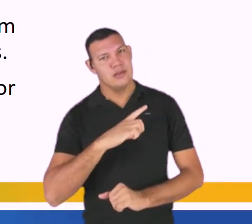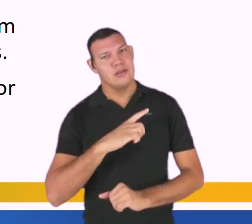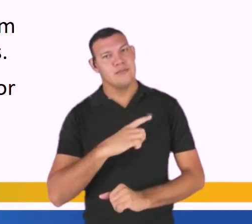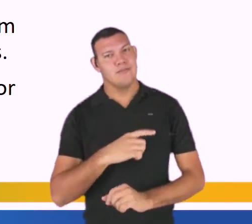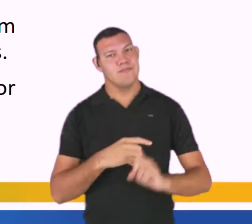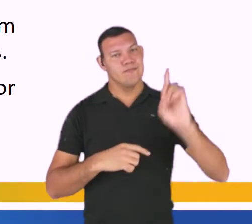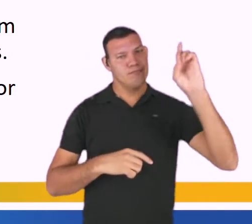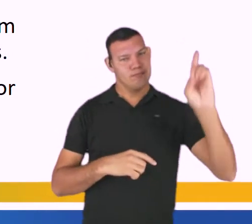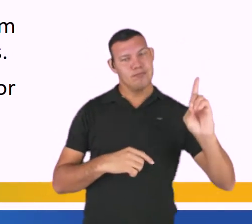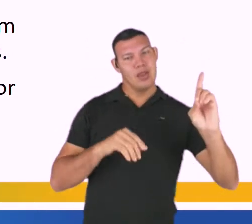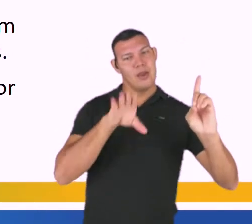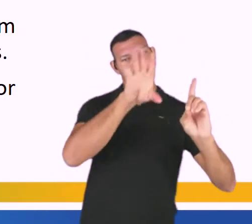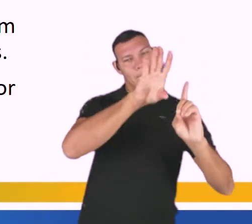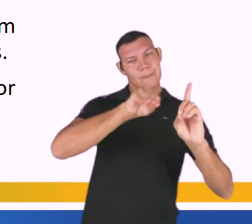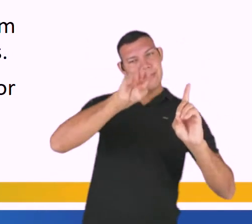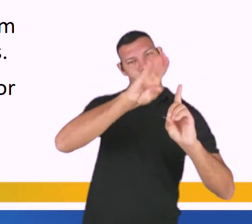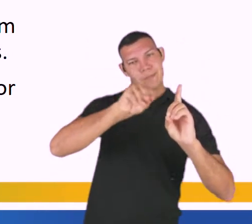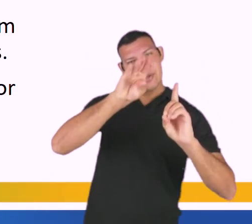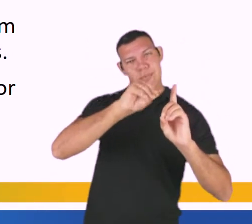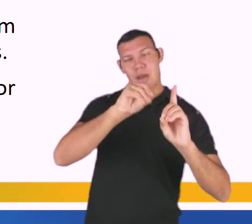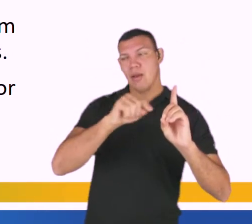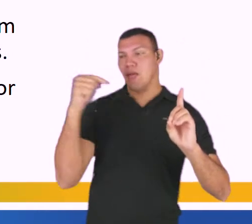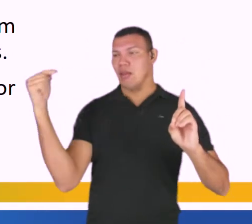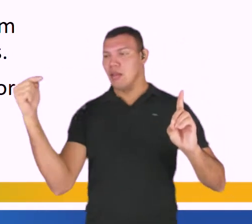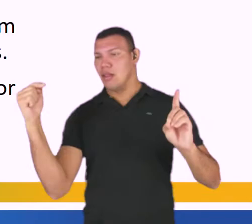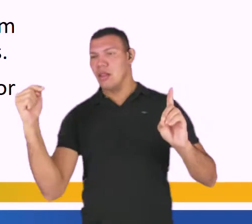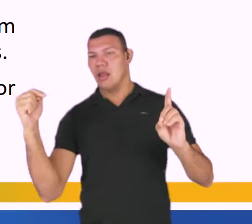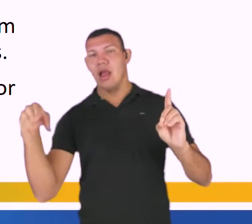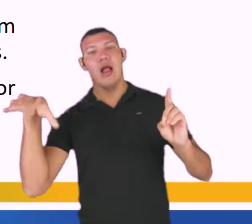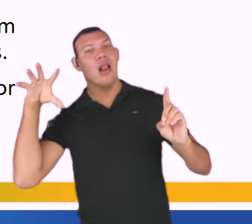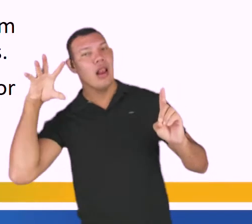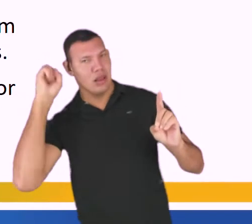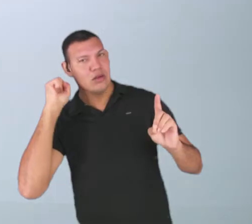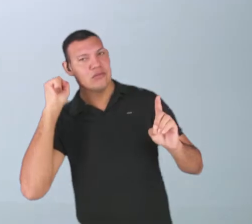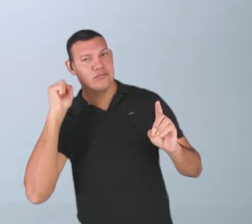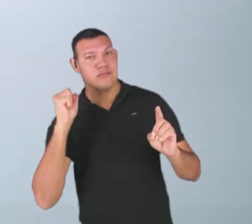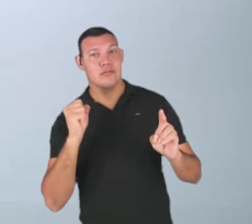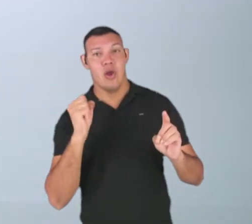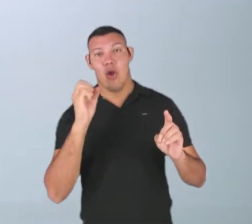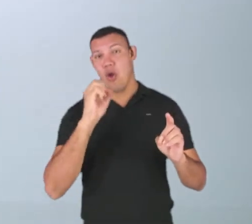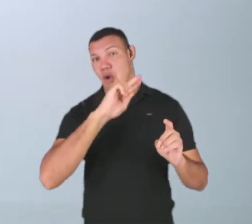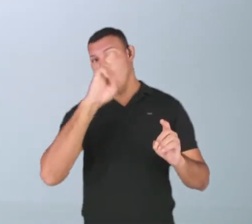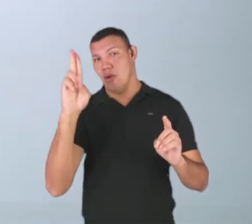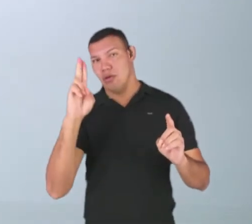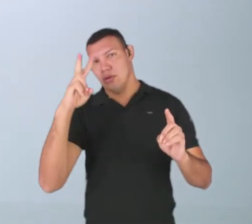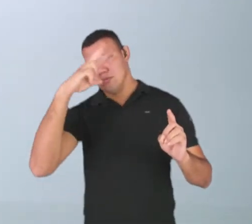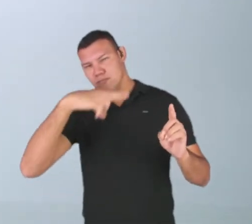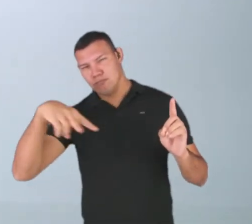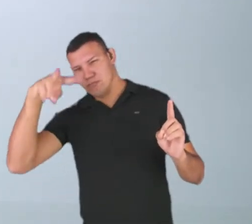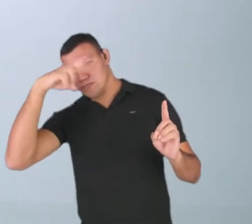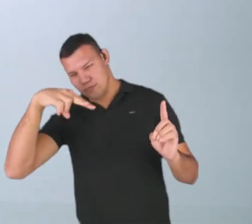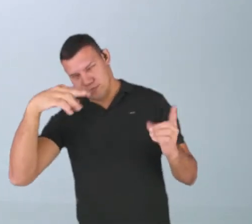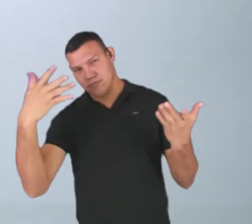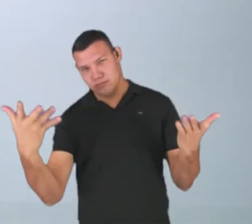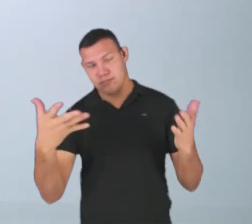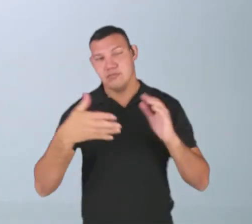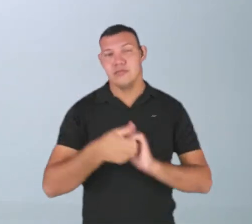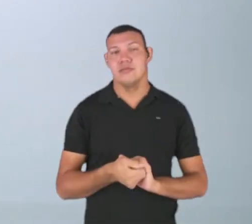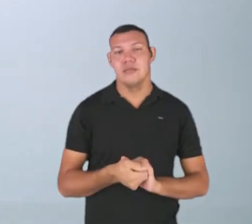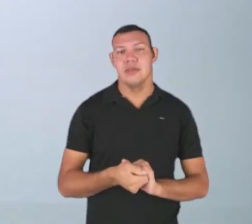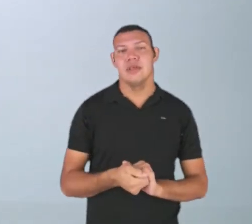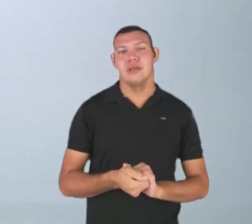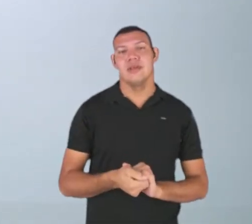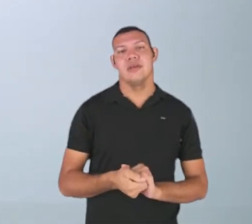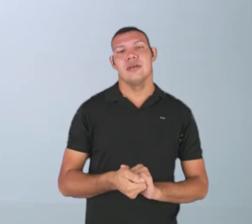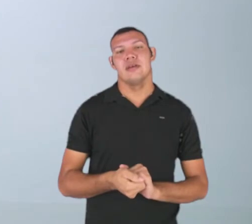emissor e receptor da mensagem, ok? De novo, o emissor é quem faz acontecer a